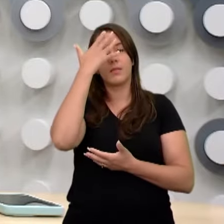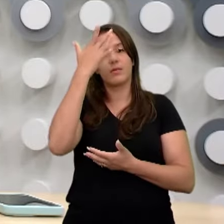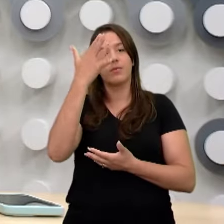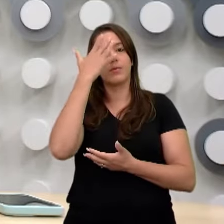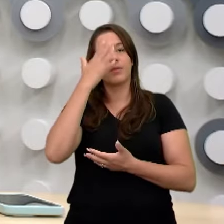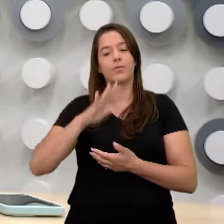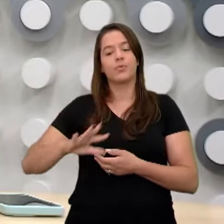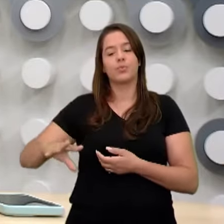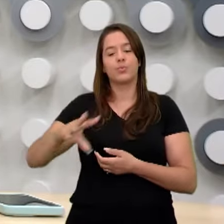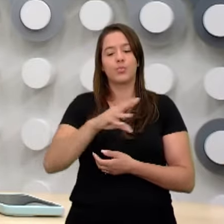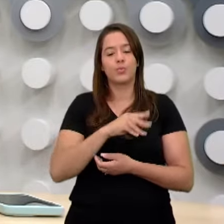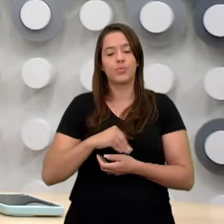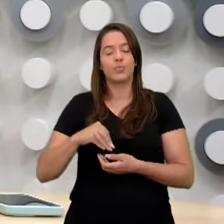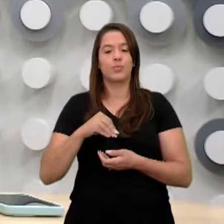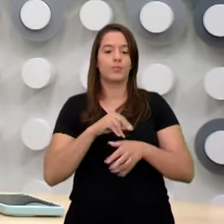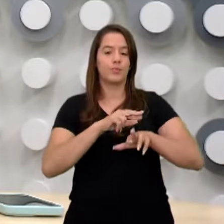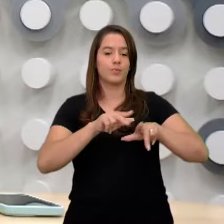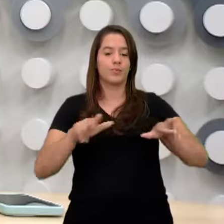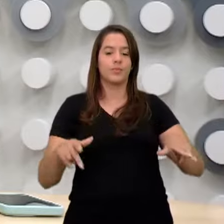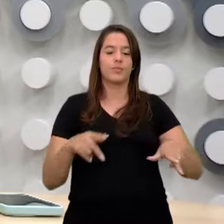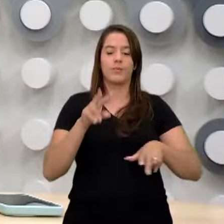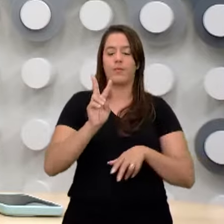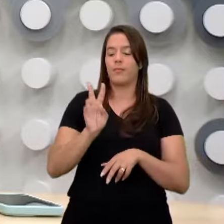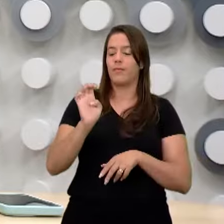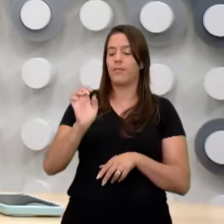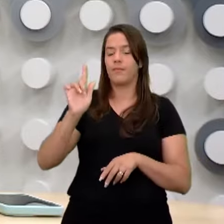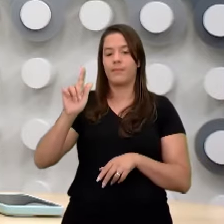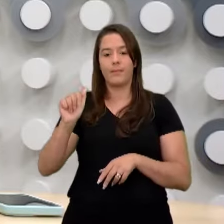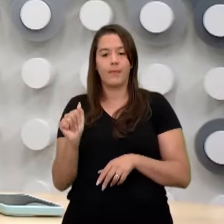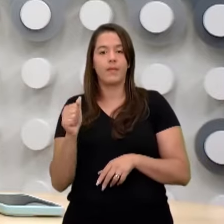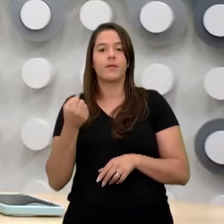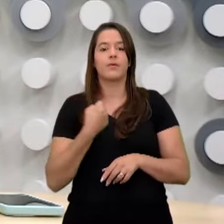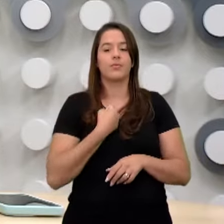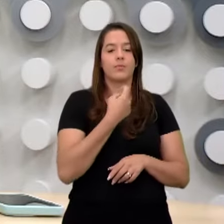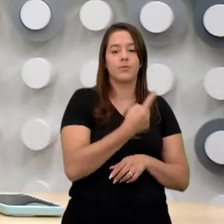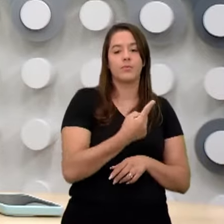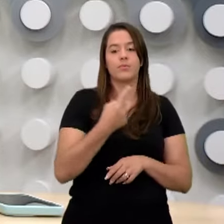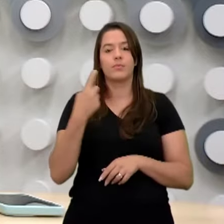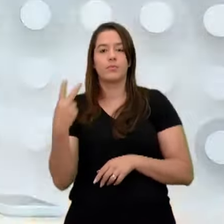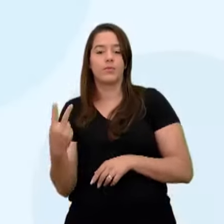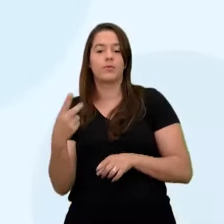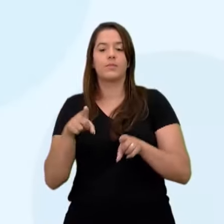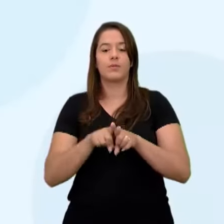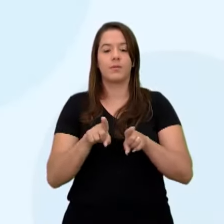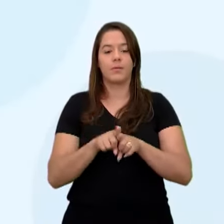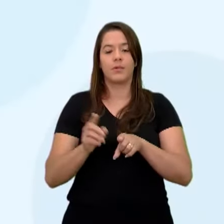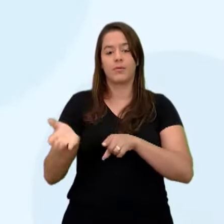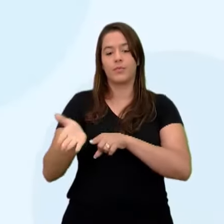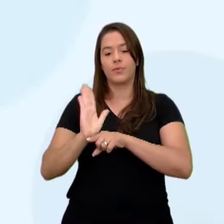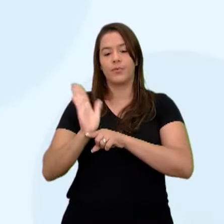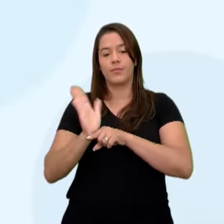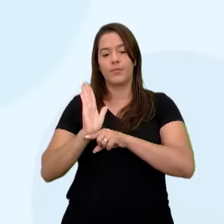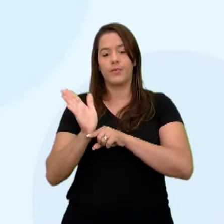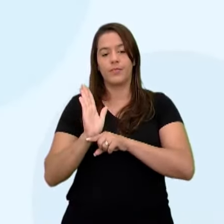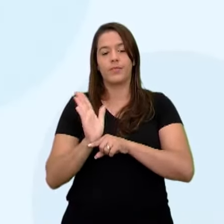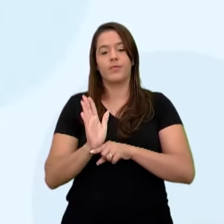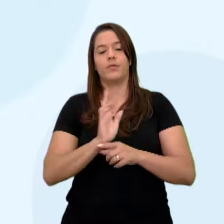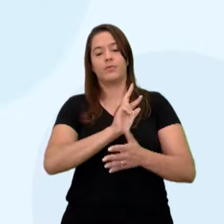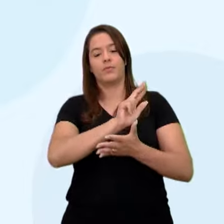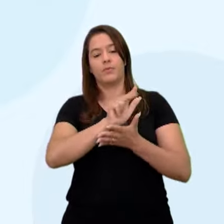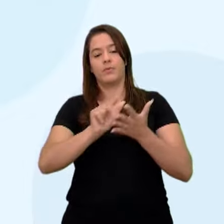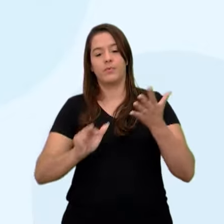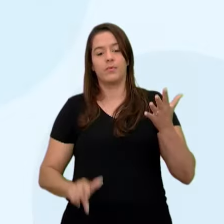aula, né, da introdução 2 da atividade 2, colocando já um vídeo, né, mostrando aí também, né, as